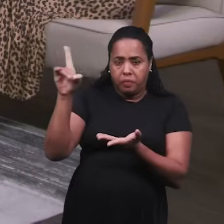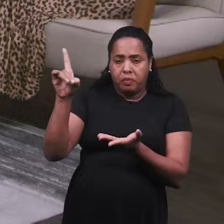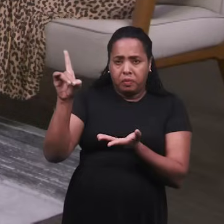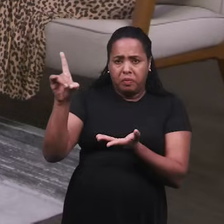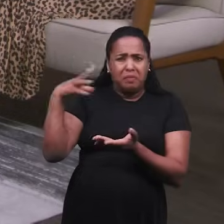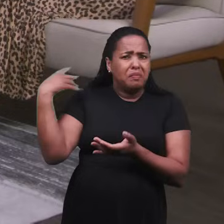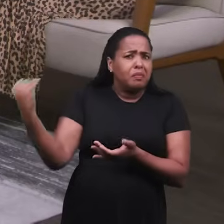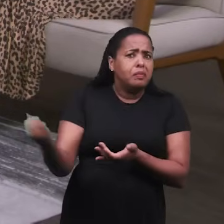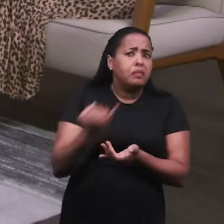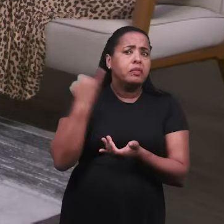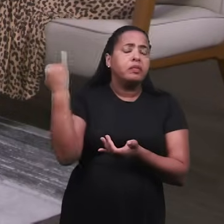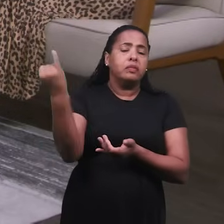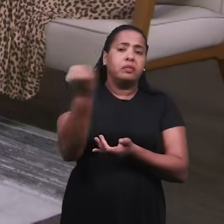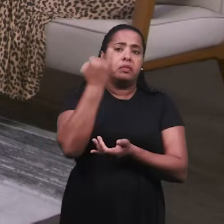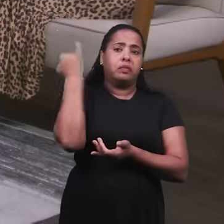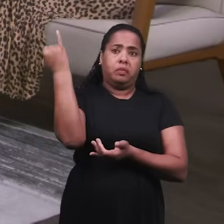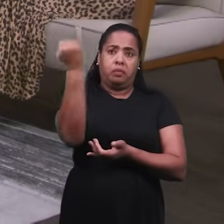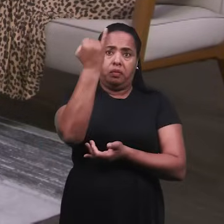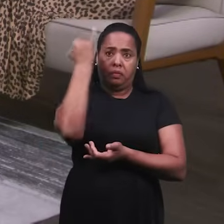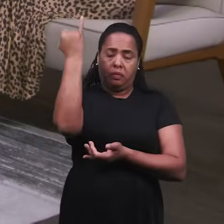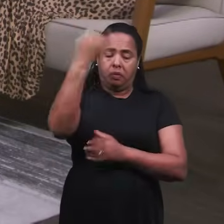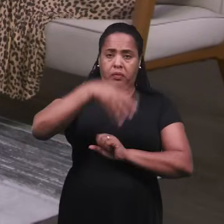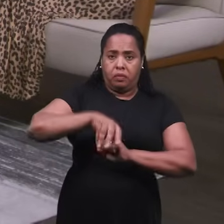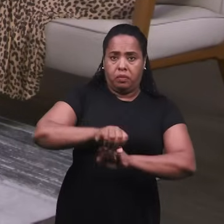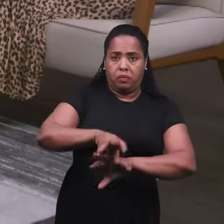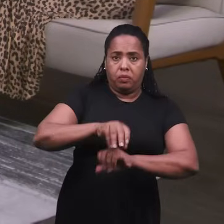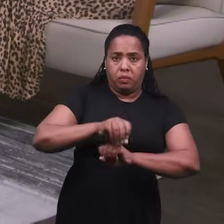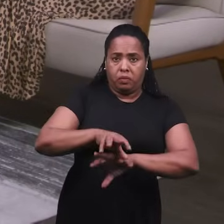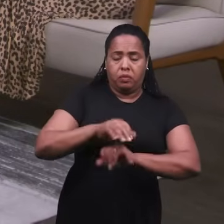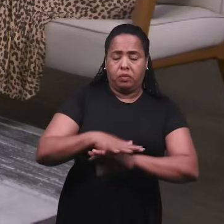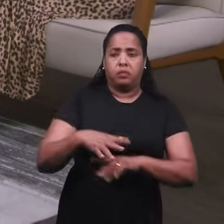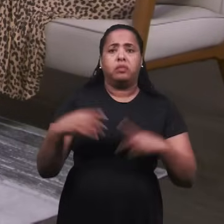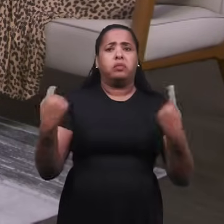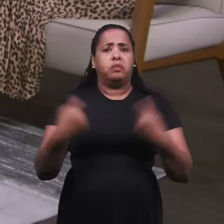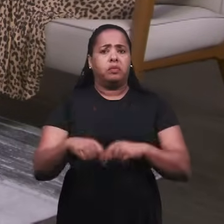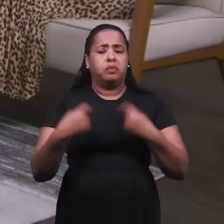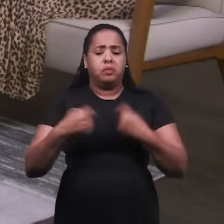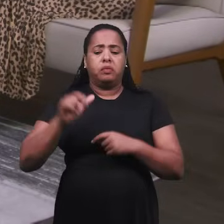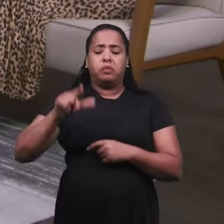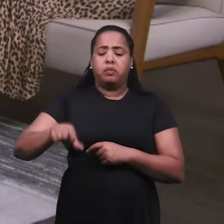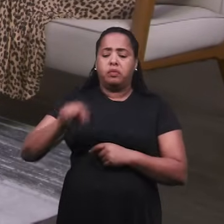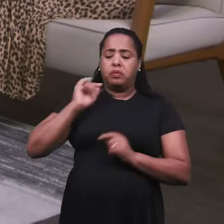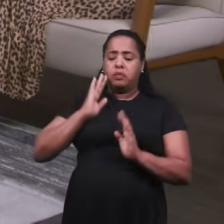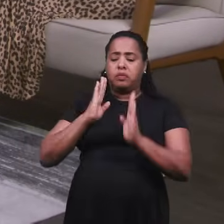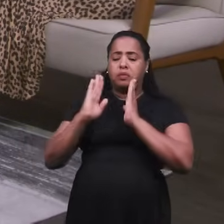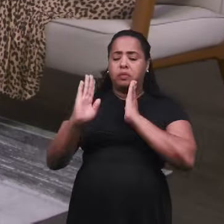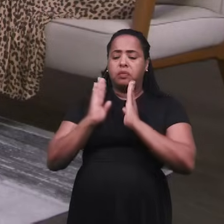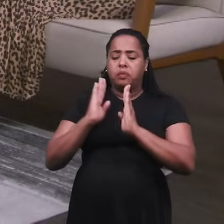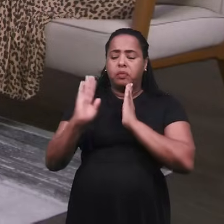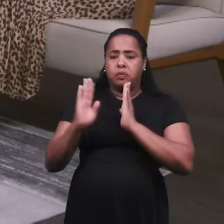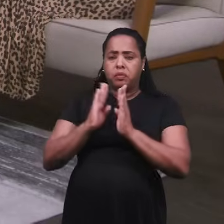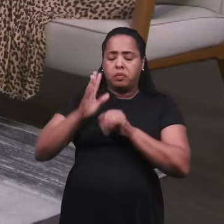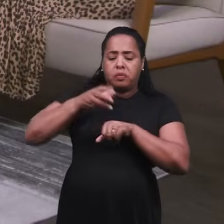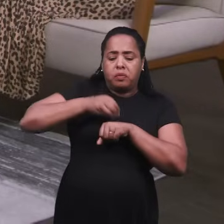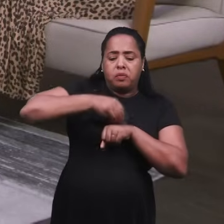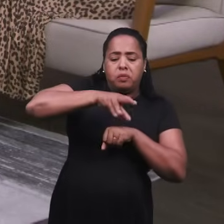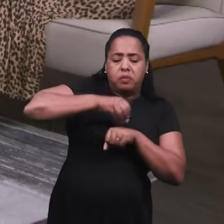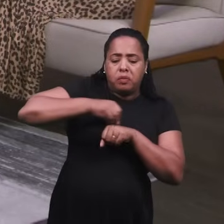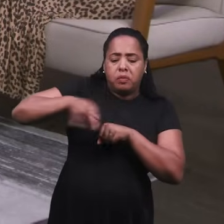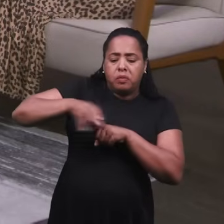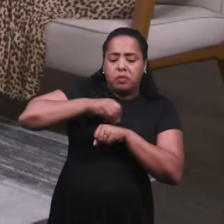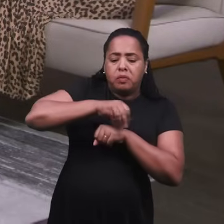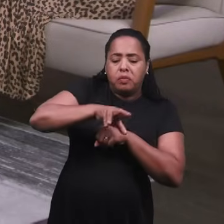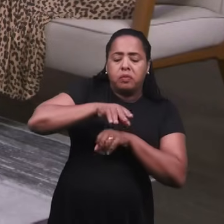é de suma importância nas aulas. Então, nós temos que dedicar um tempo para ali transmitir